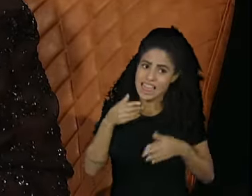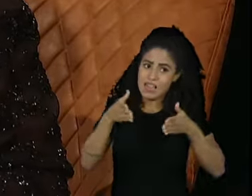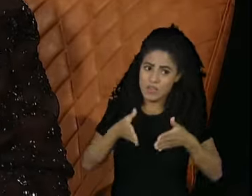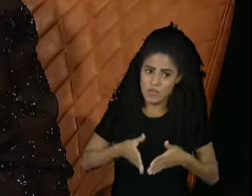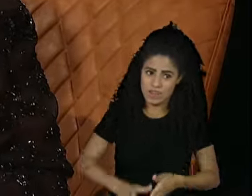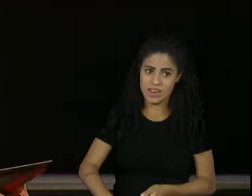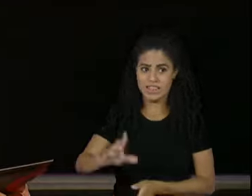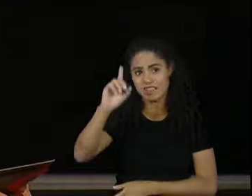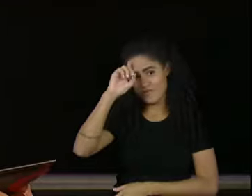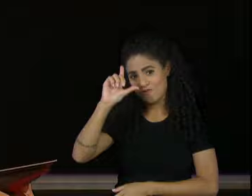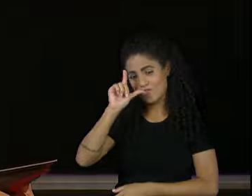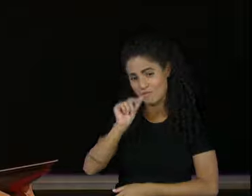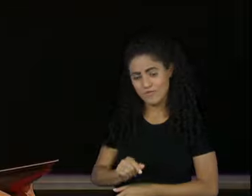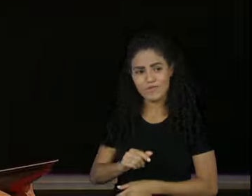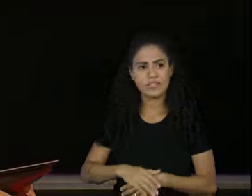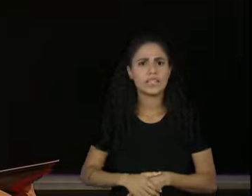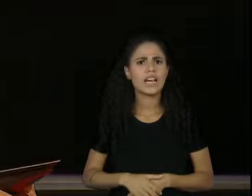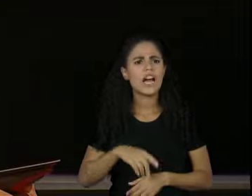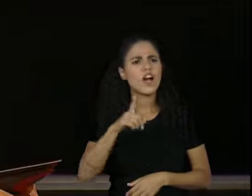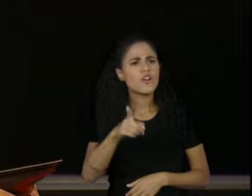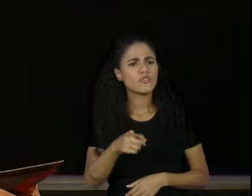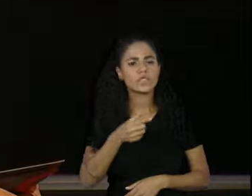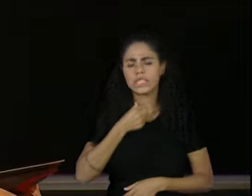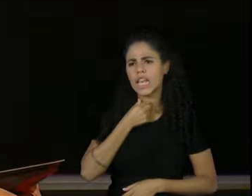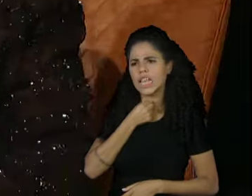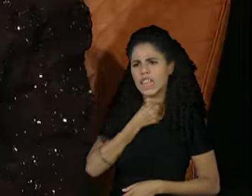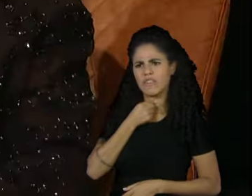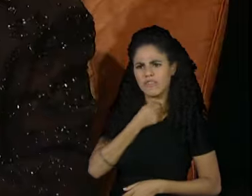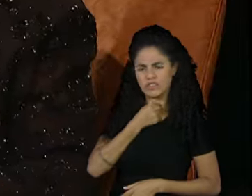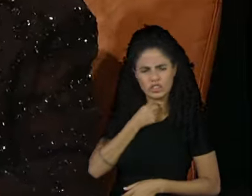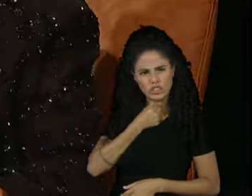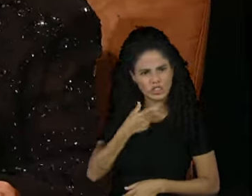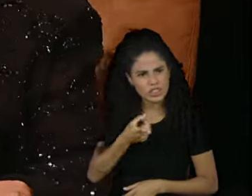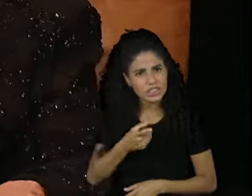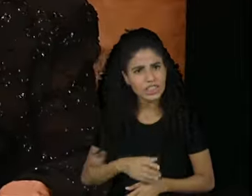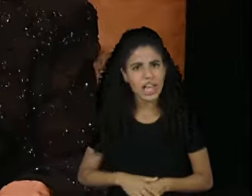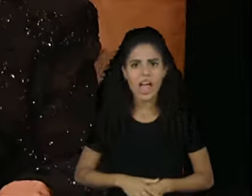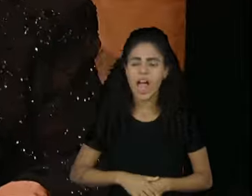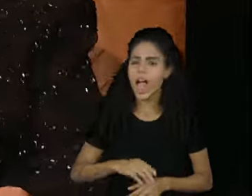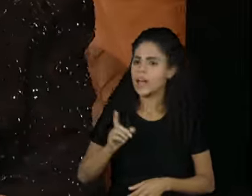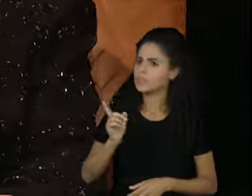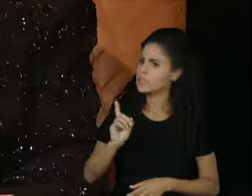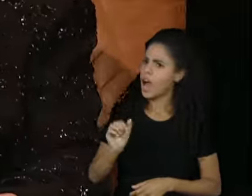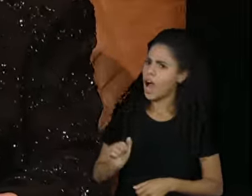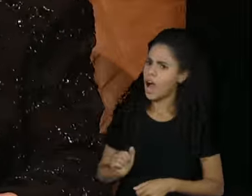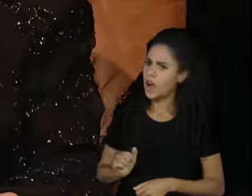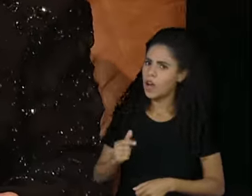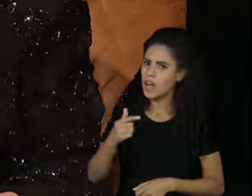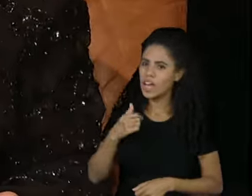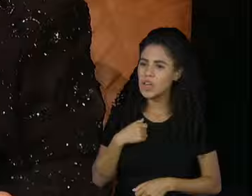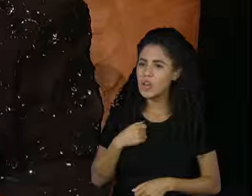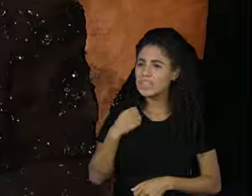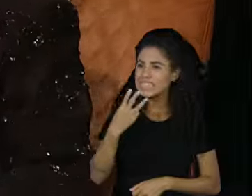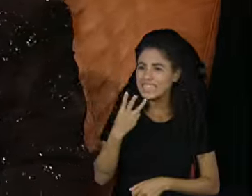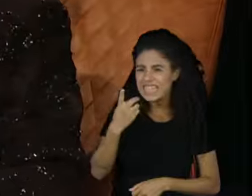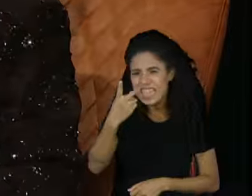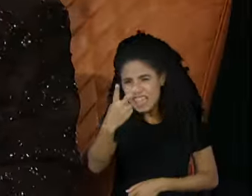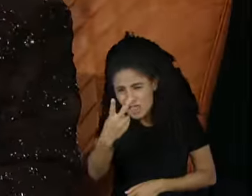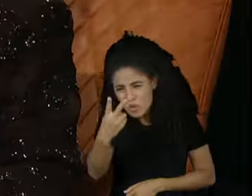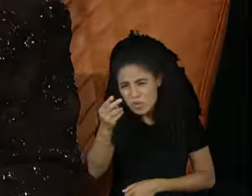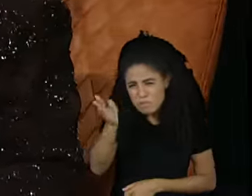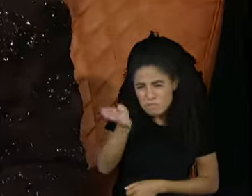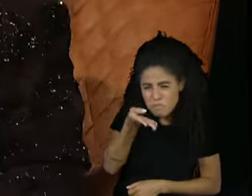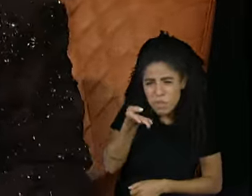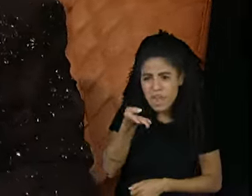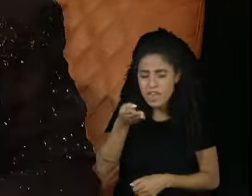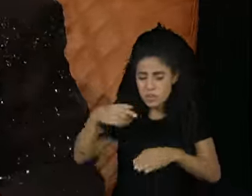Halloween. se chamava de travesti que calça 33. Aí, pois é. Não, o Teve Fernando alguém Pires que te diz chamou que é de... 32,5.